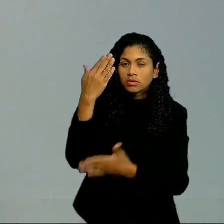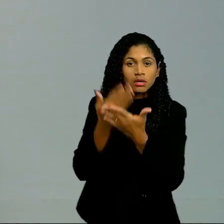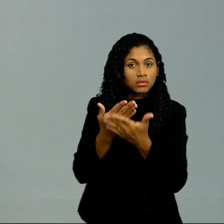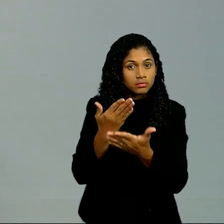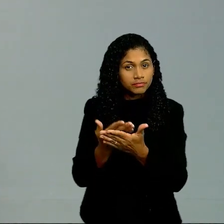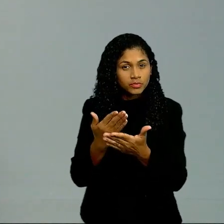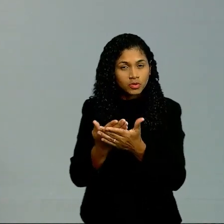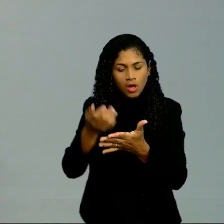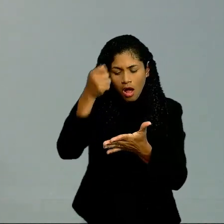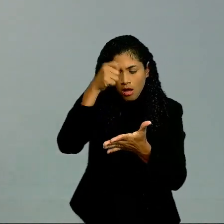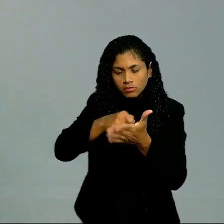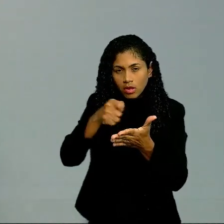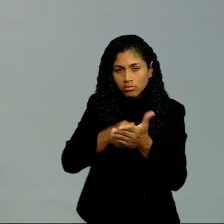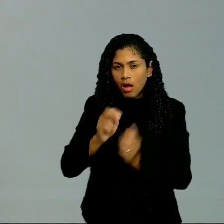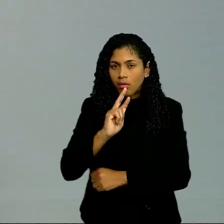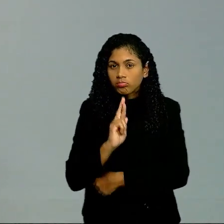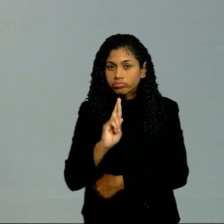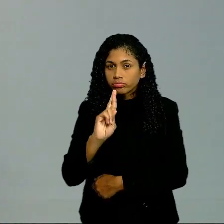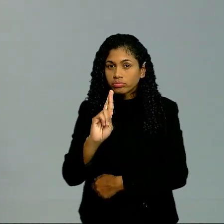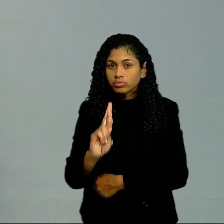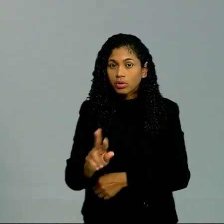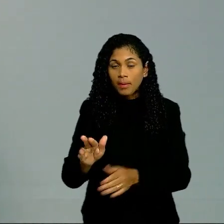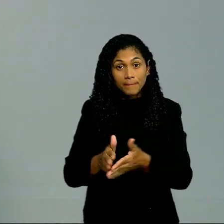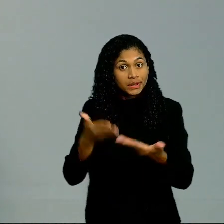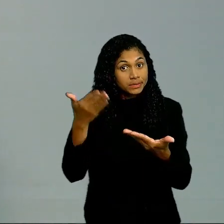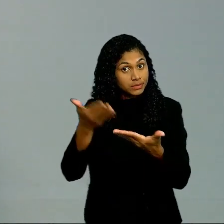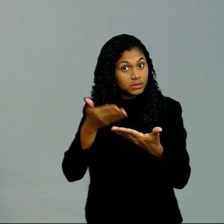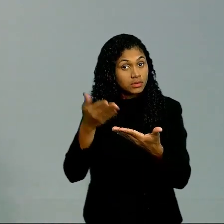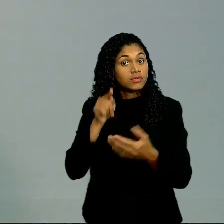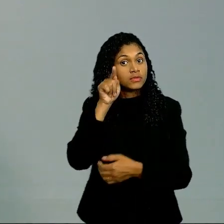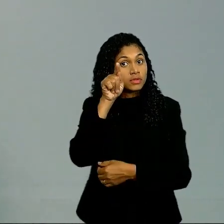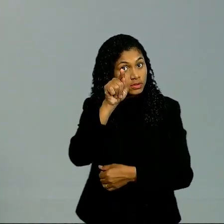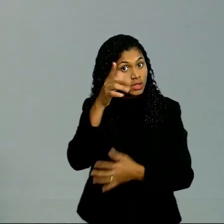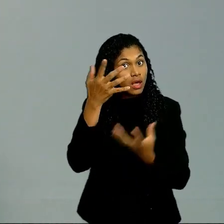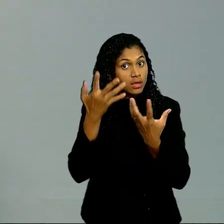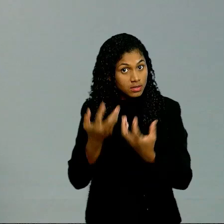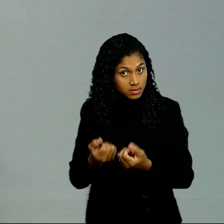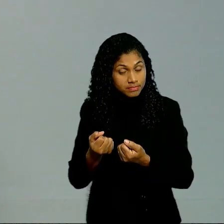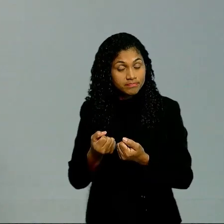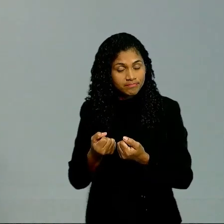aulas, resolver as atividades pelos livros que você recebeu